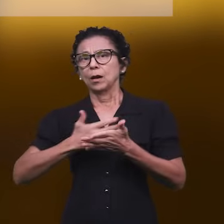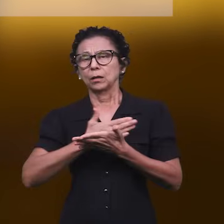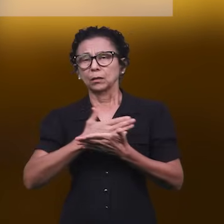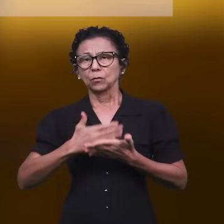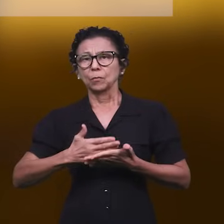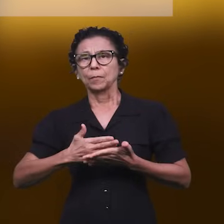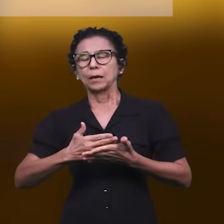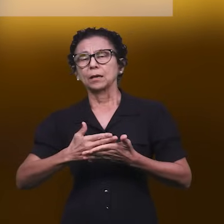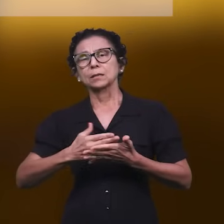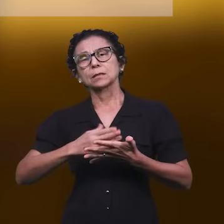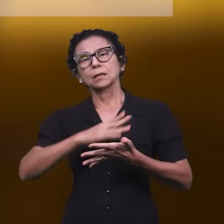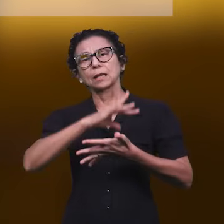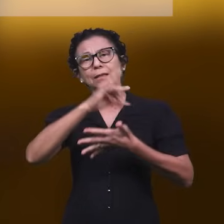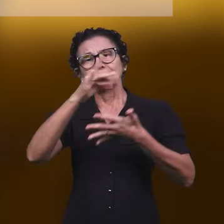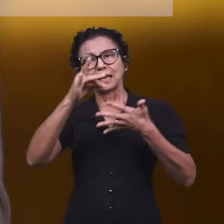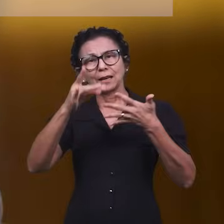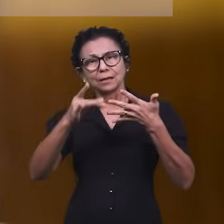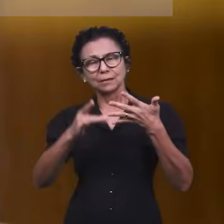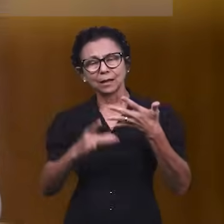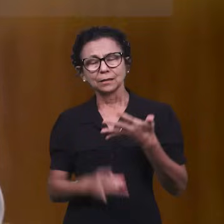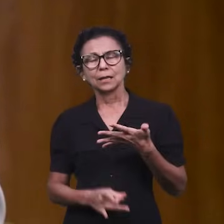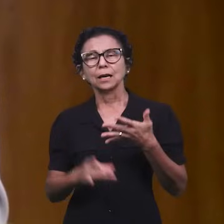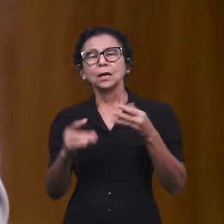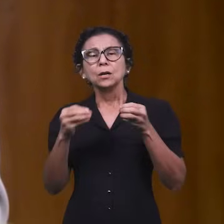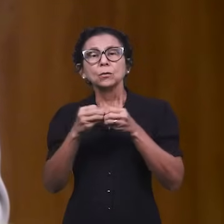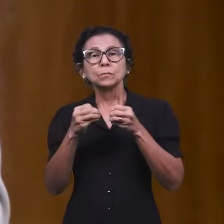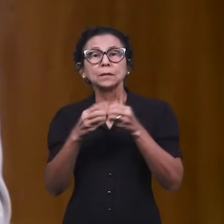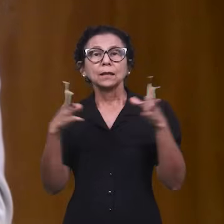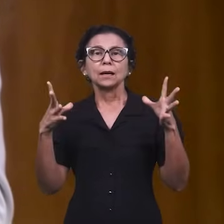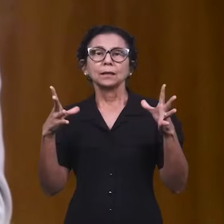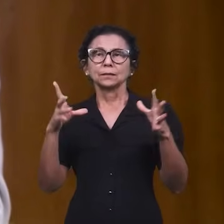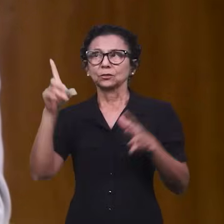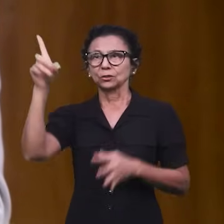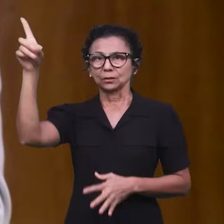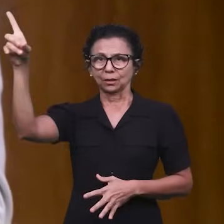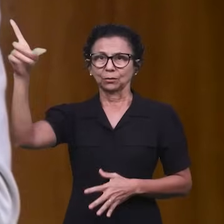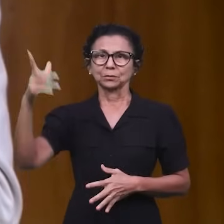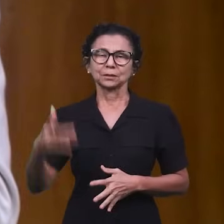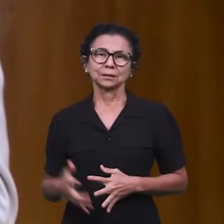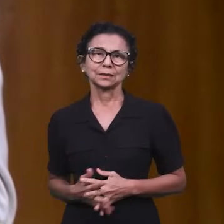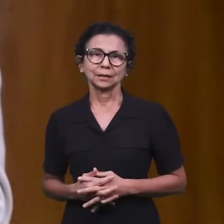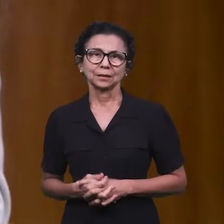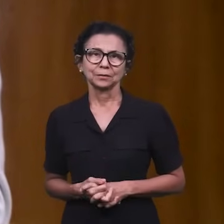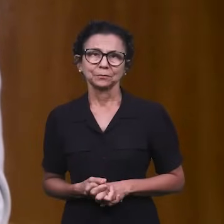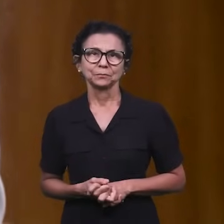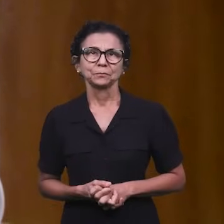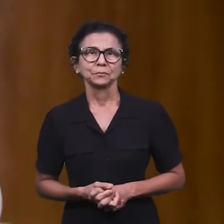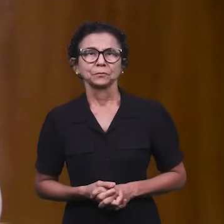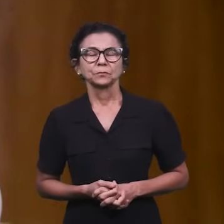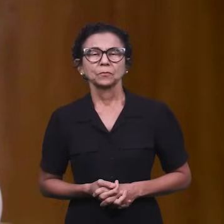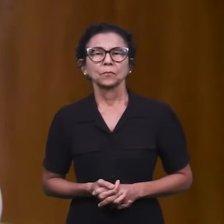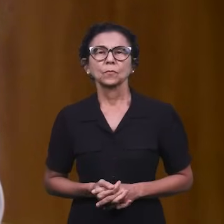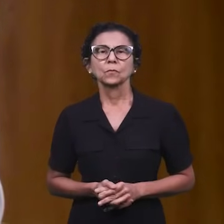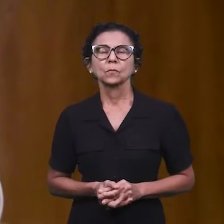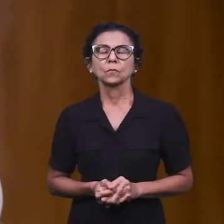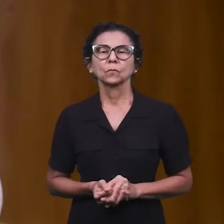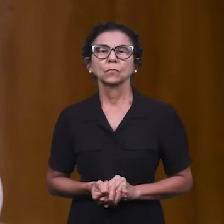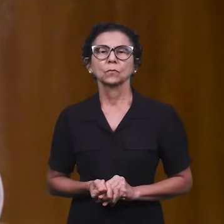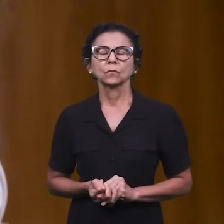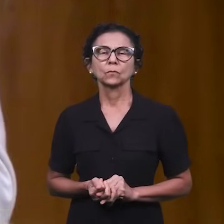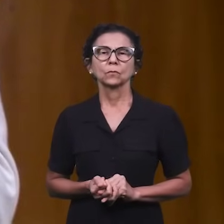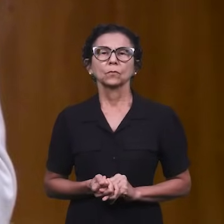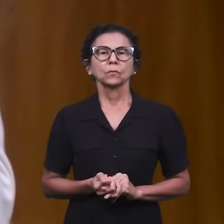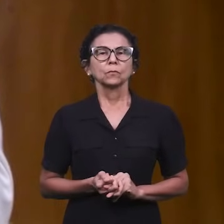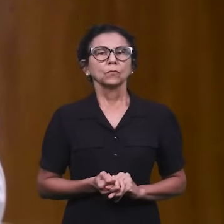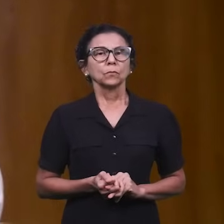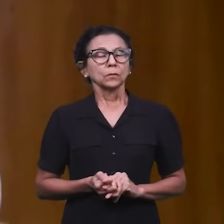nos deixado atemorizados, ou seja, ela temeu ao Senhor. Então, o temor, acho que foi um ponto fundamental